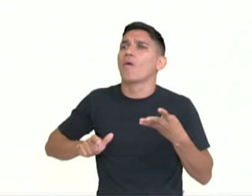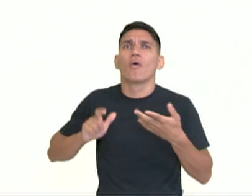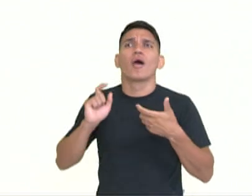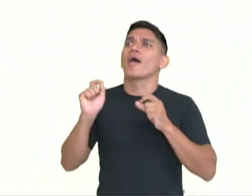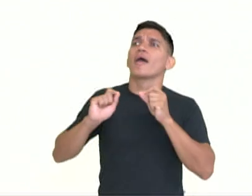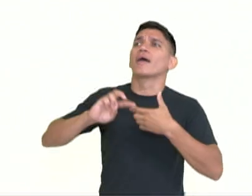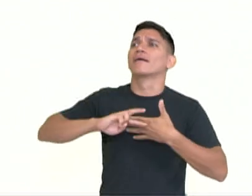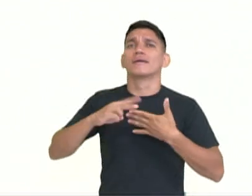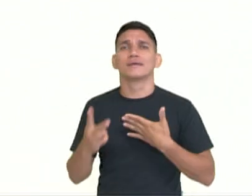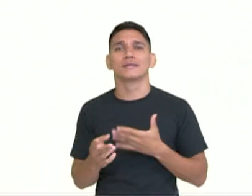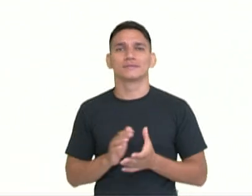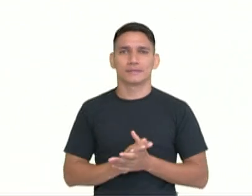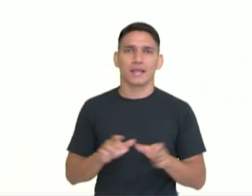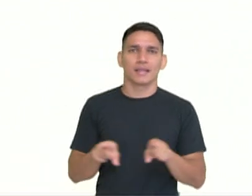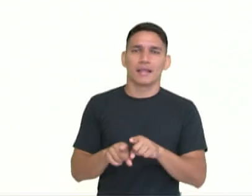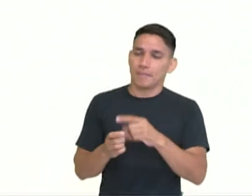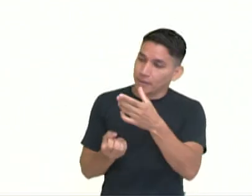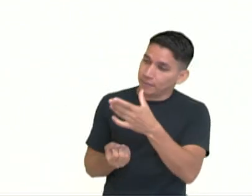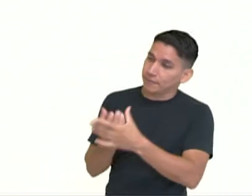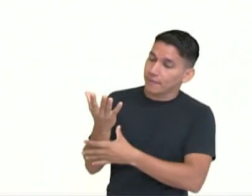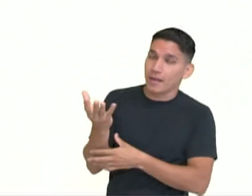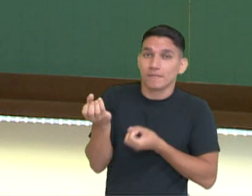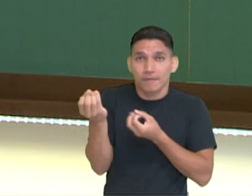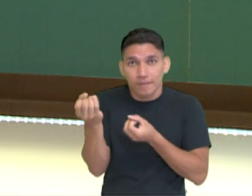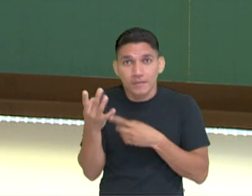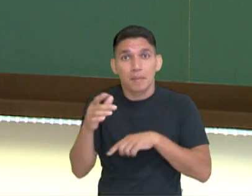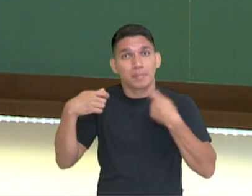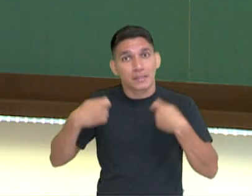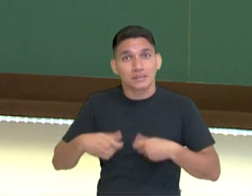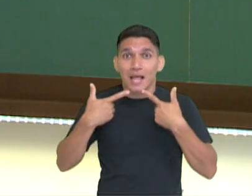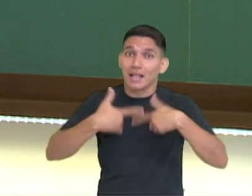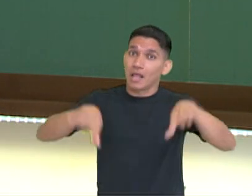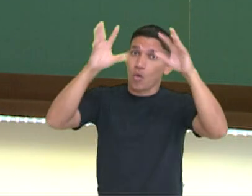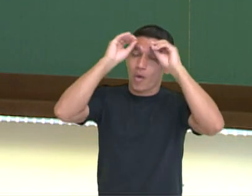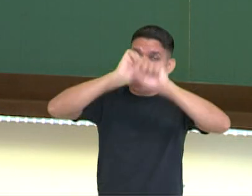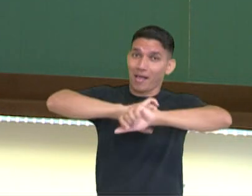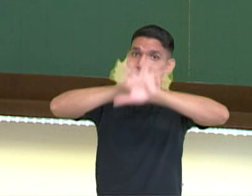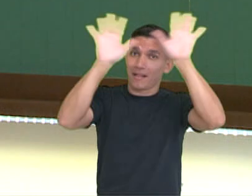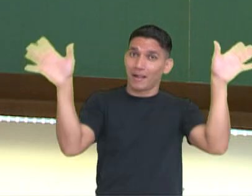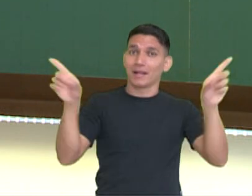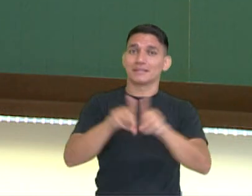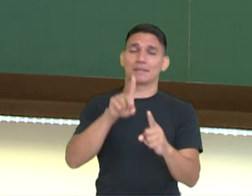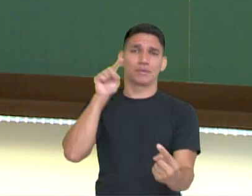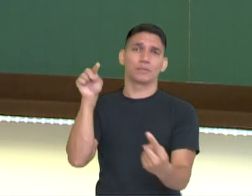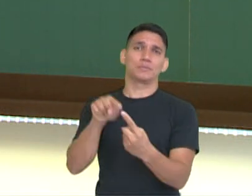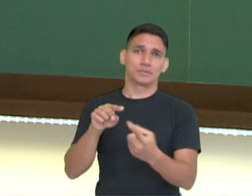Que para a produção de uma notícia é importante fazer uso de linguagem clara e